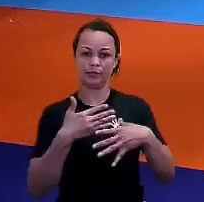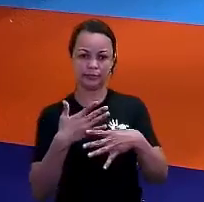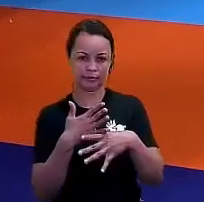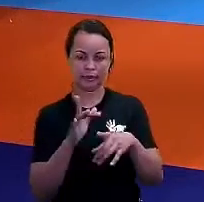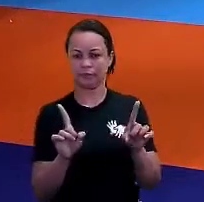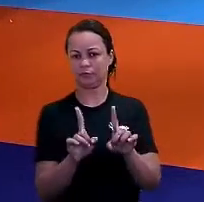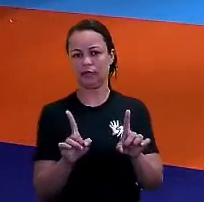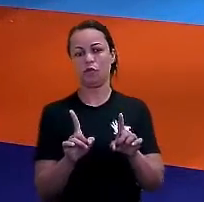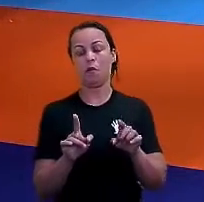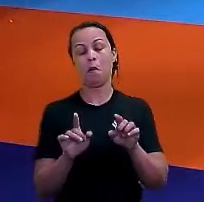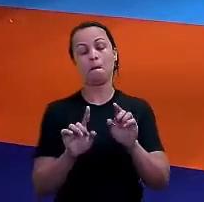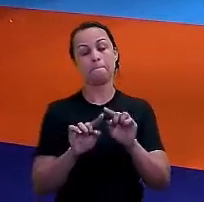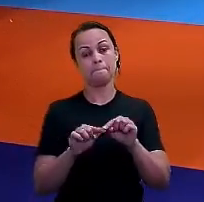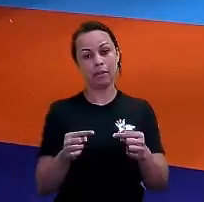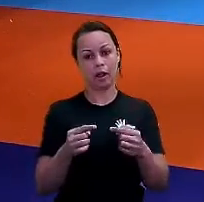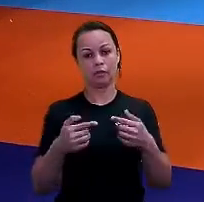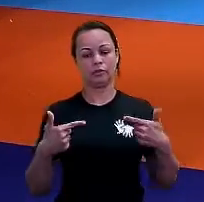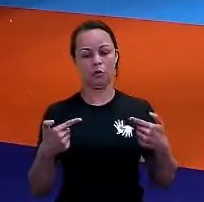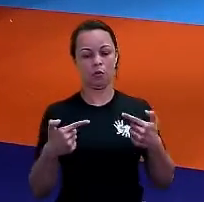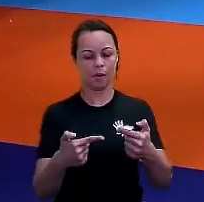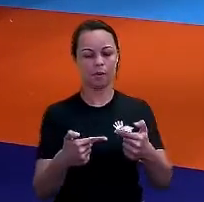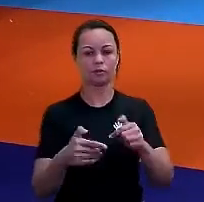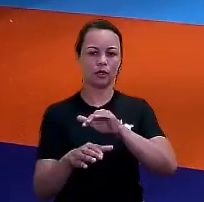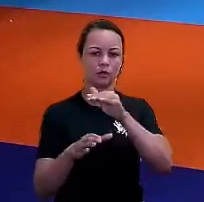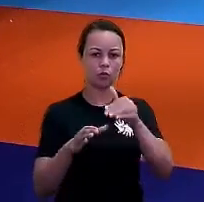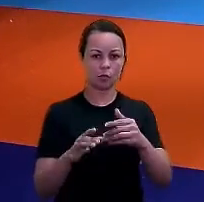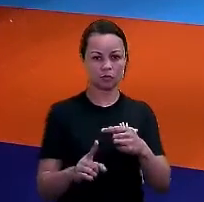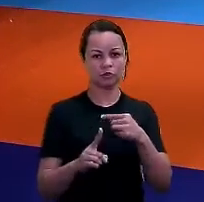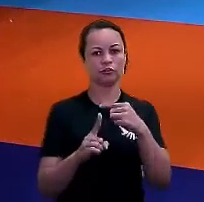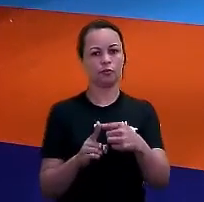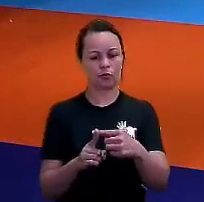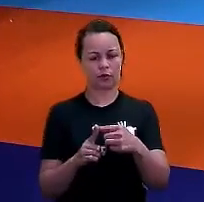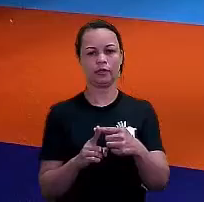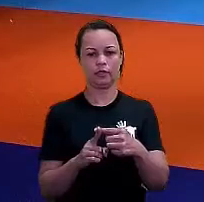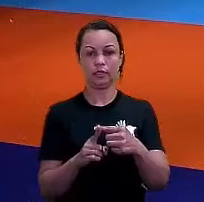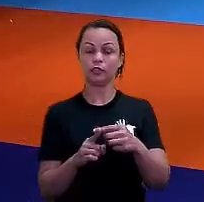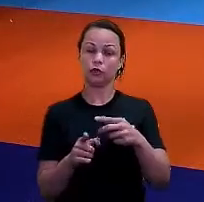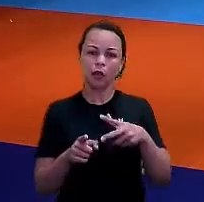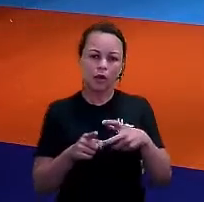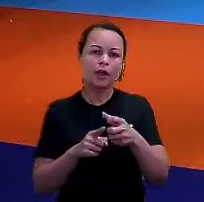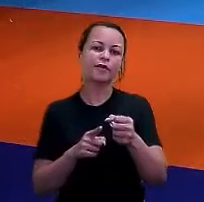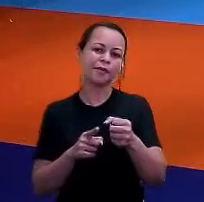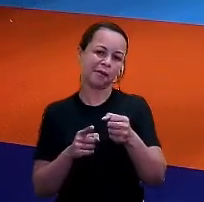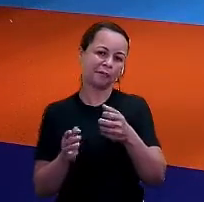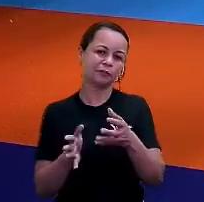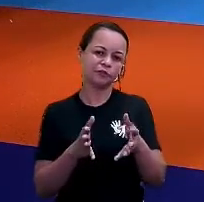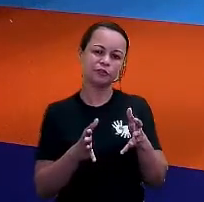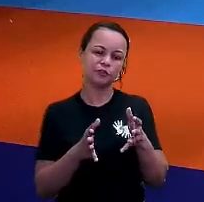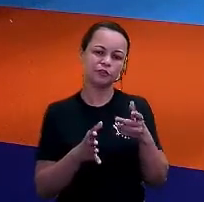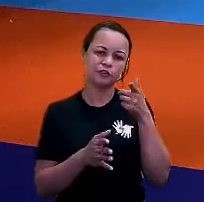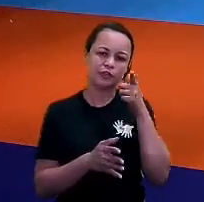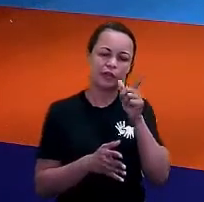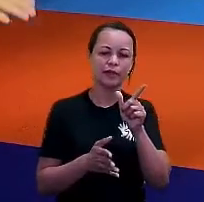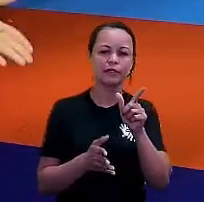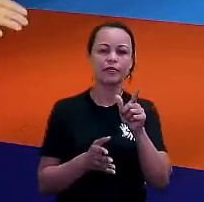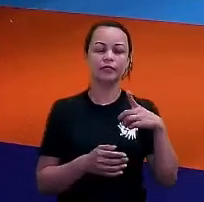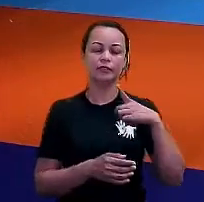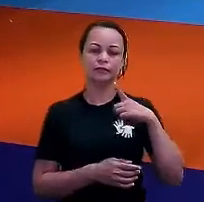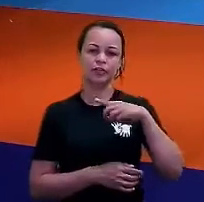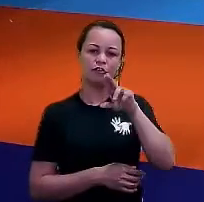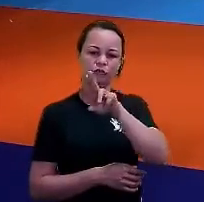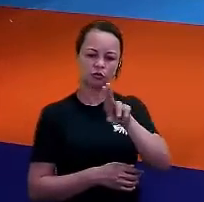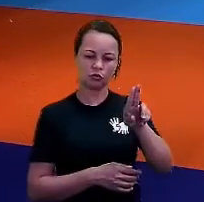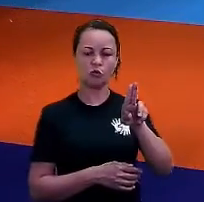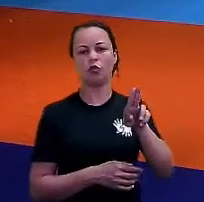à batalha que aconteceu lá no Monte das Tabocas, da qual saímos vitoriosos e que deu o nome